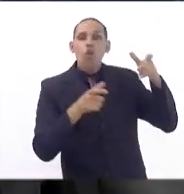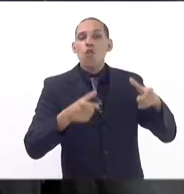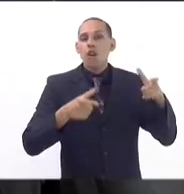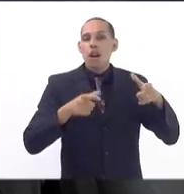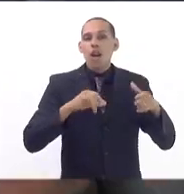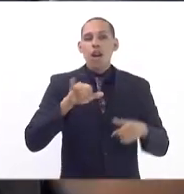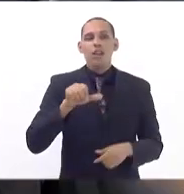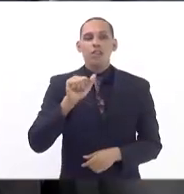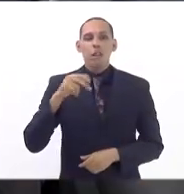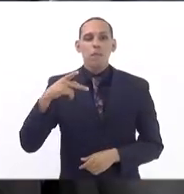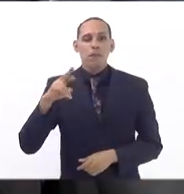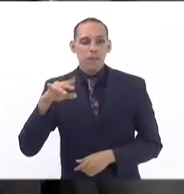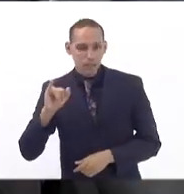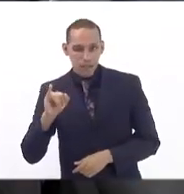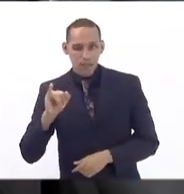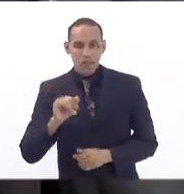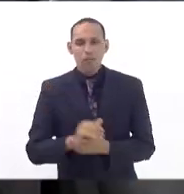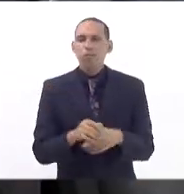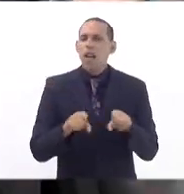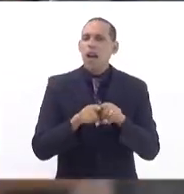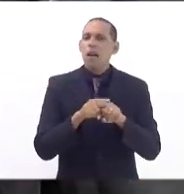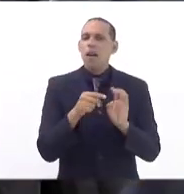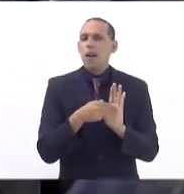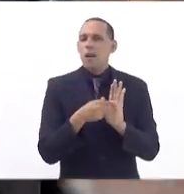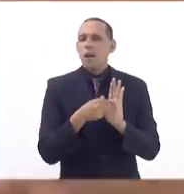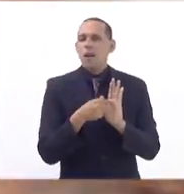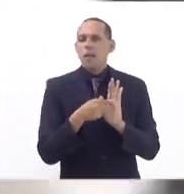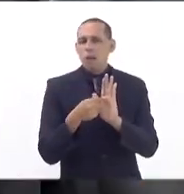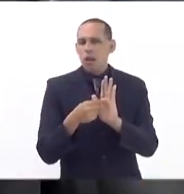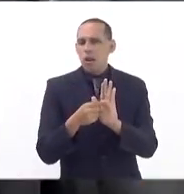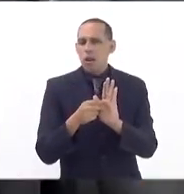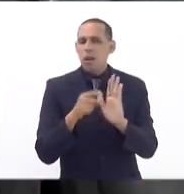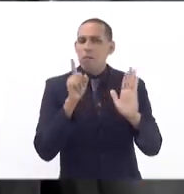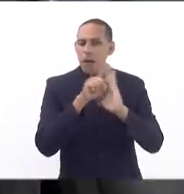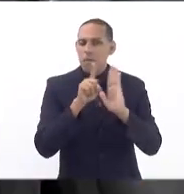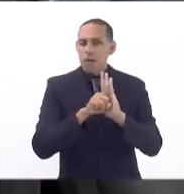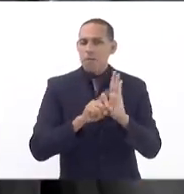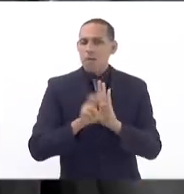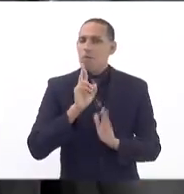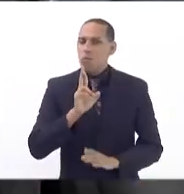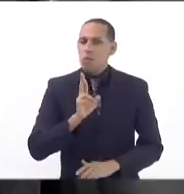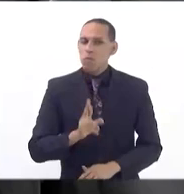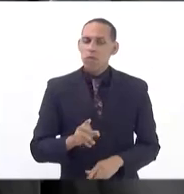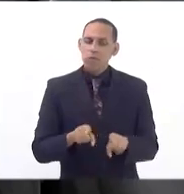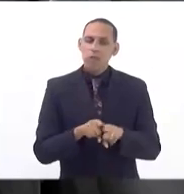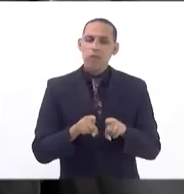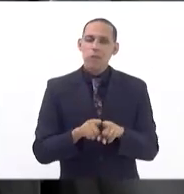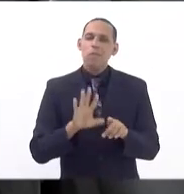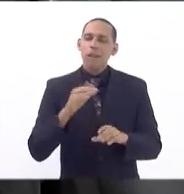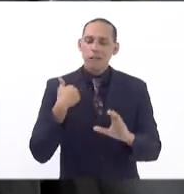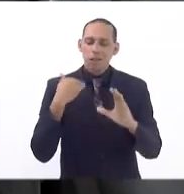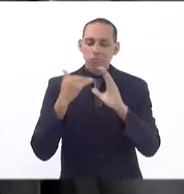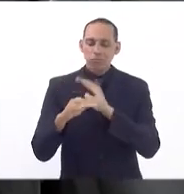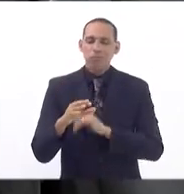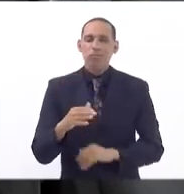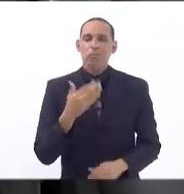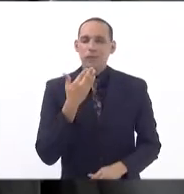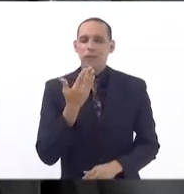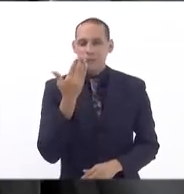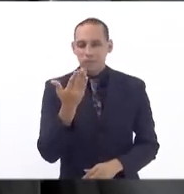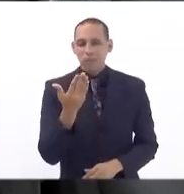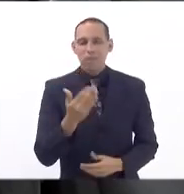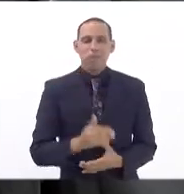foi apresentado também algumas perguntas pelo senhor também já foram respondidas mas de qualquer forma eu vou encaminhar solicitação